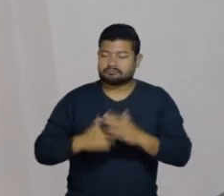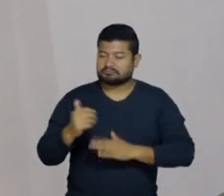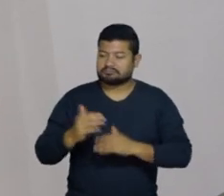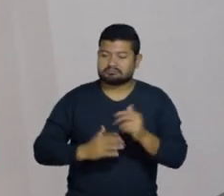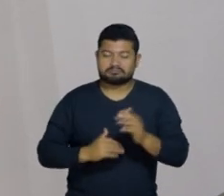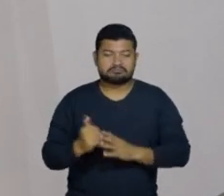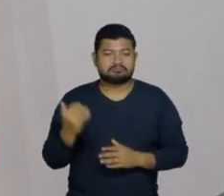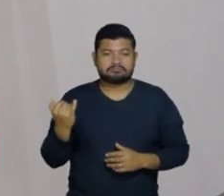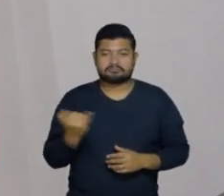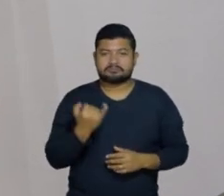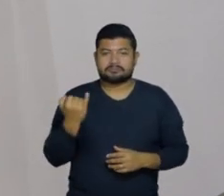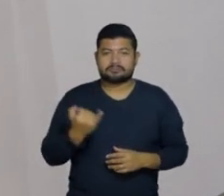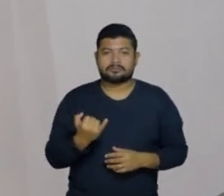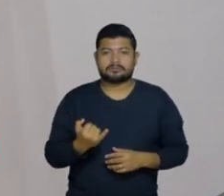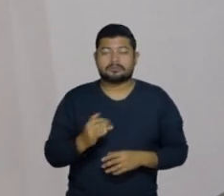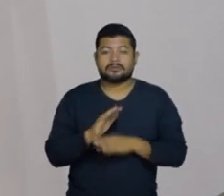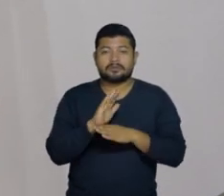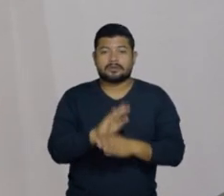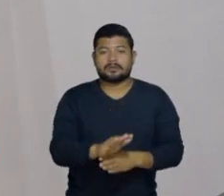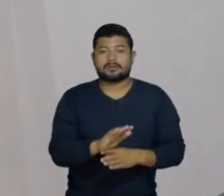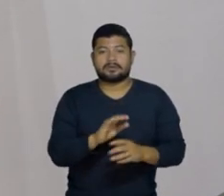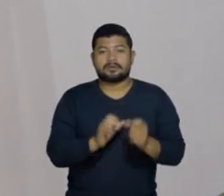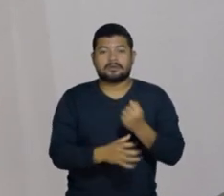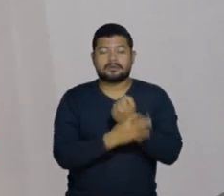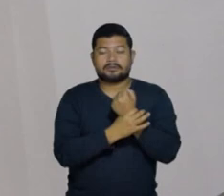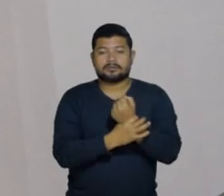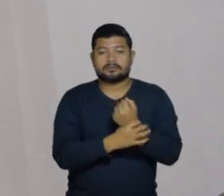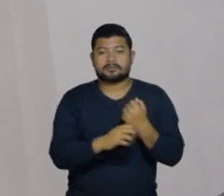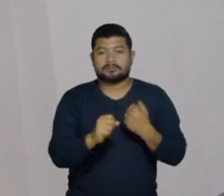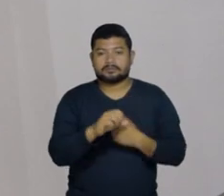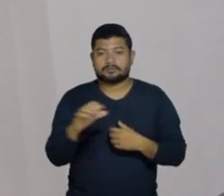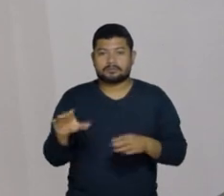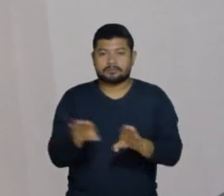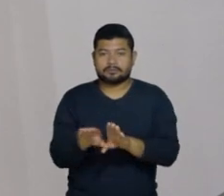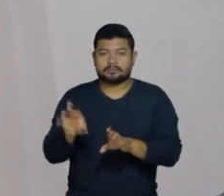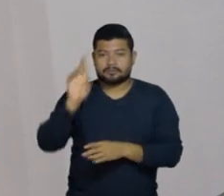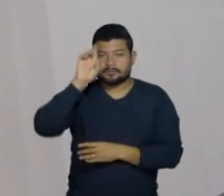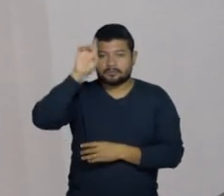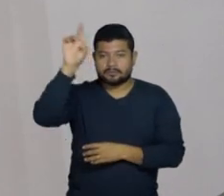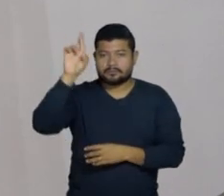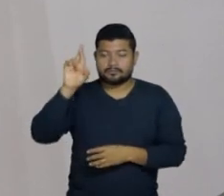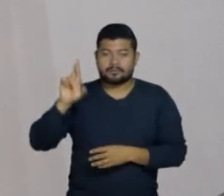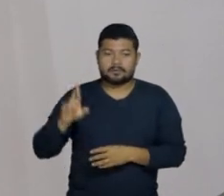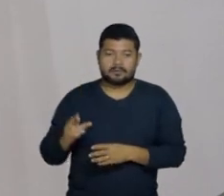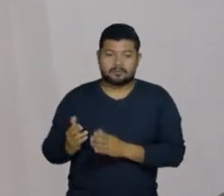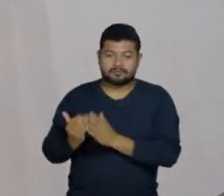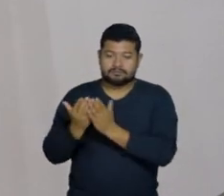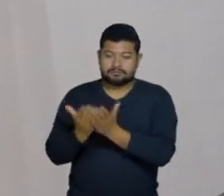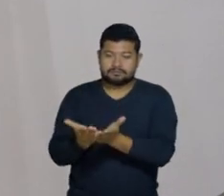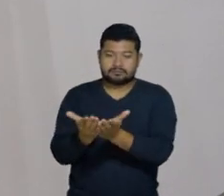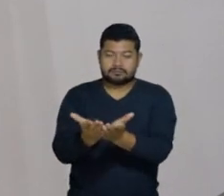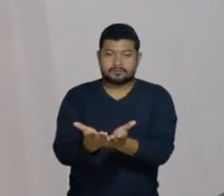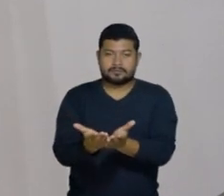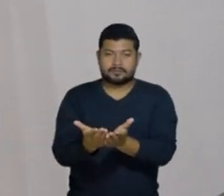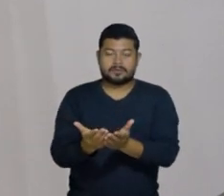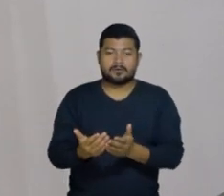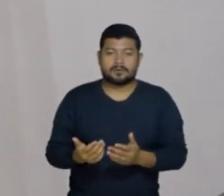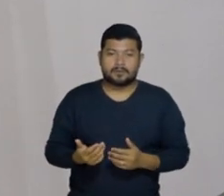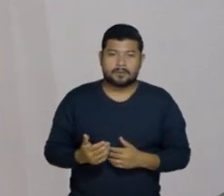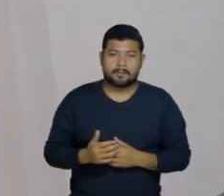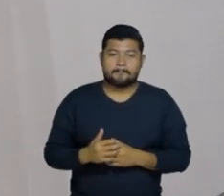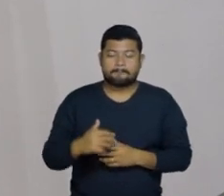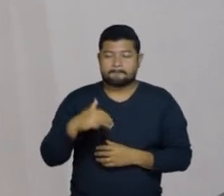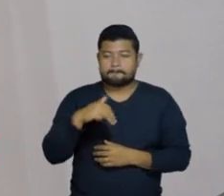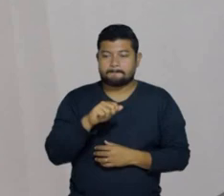a segurança de Santa Catarina. E também o comandante da Marinha de Santa Catarina, Santa Rita, que também estará aqui conosco, falando da